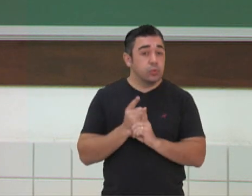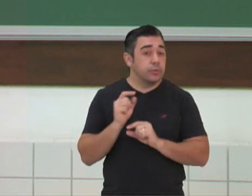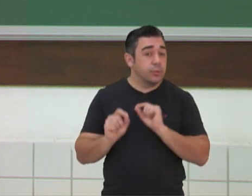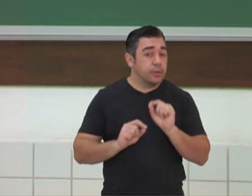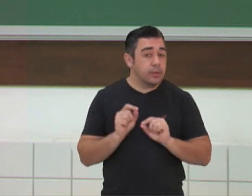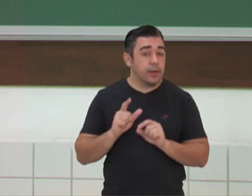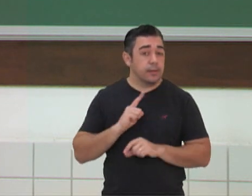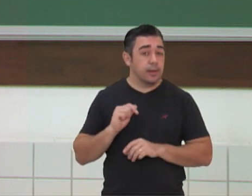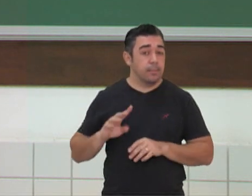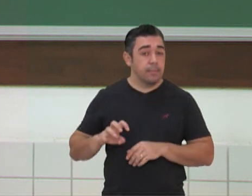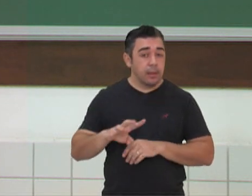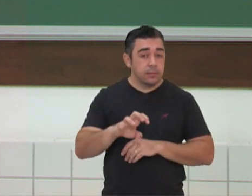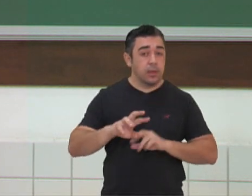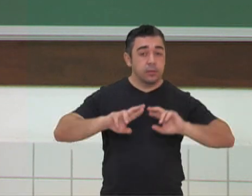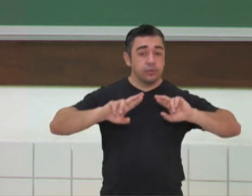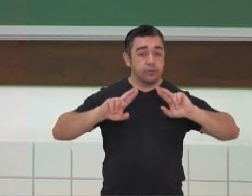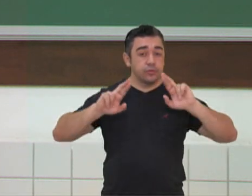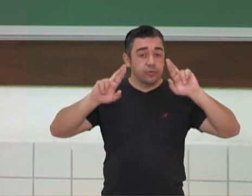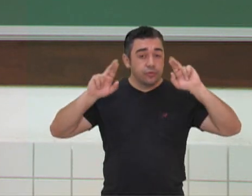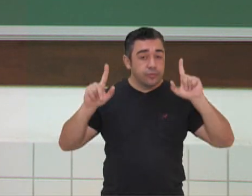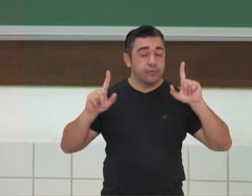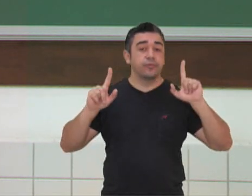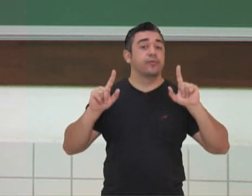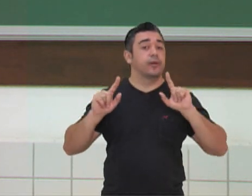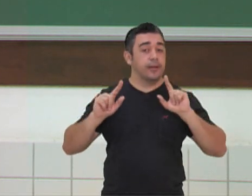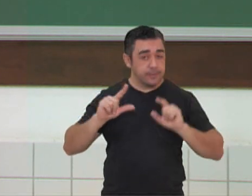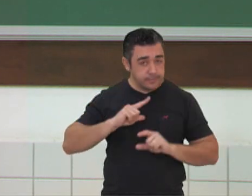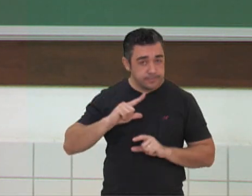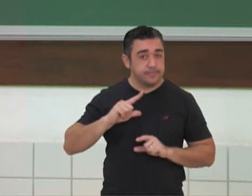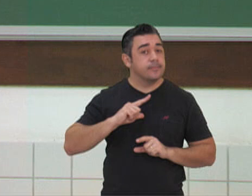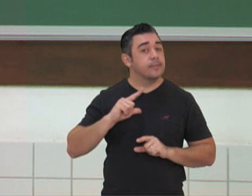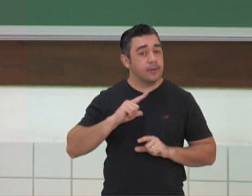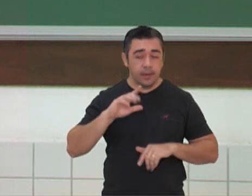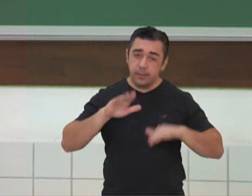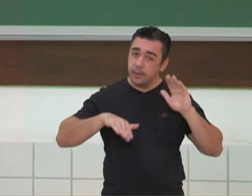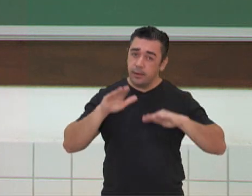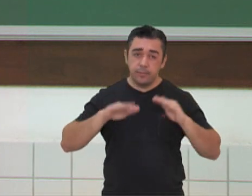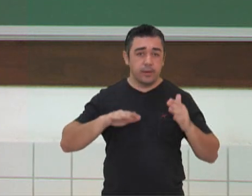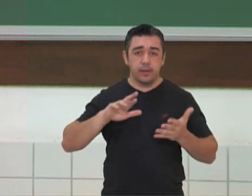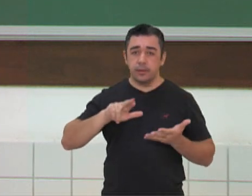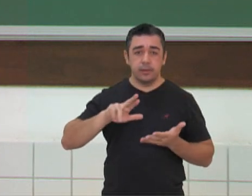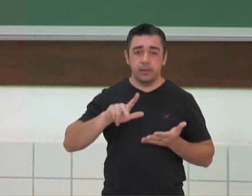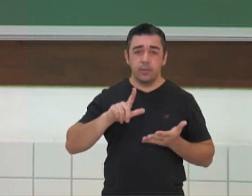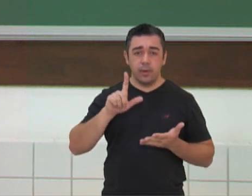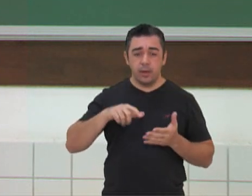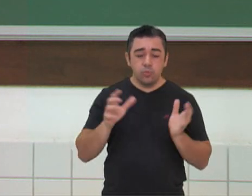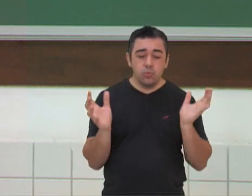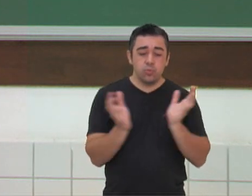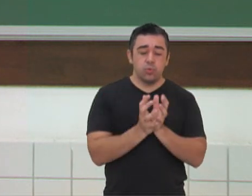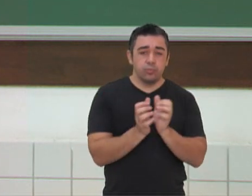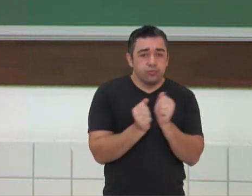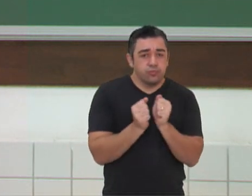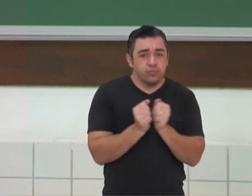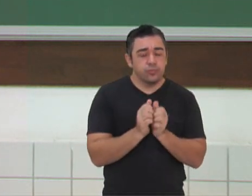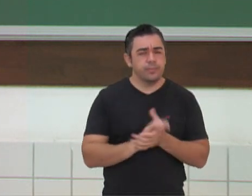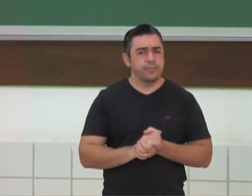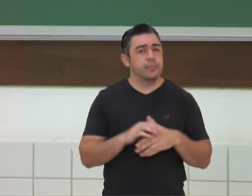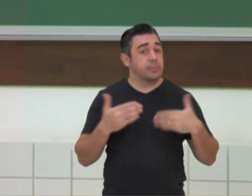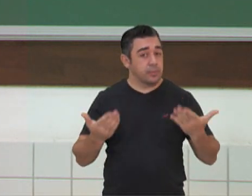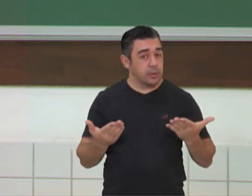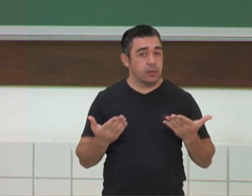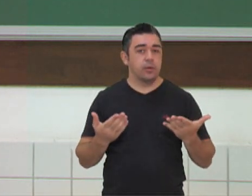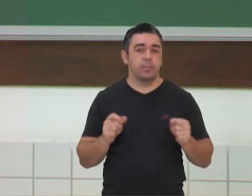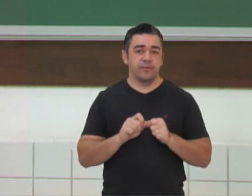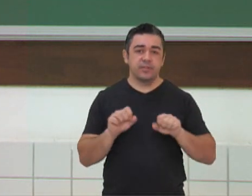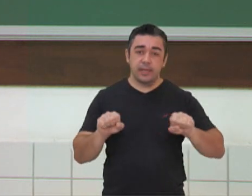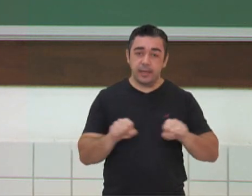as bactérias tinham diferenças muito grandes entre elas, que talvez elas não devessem estar no mesmo grupo. Então, para não segmentar